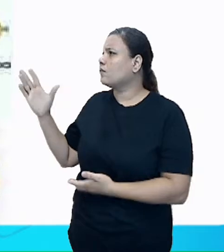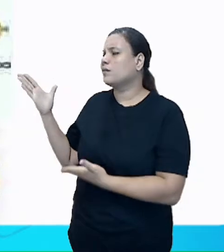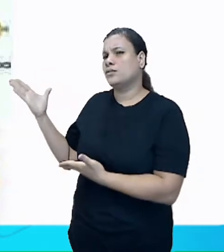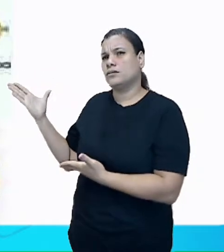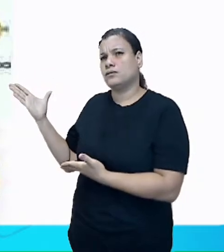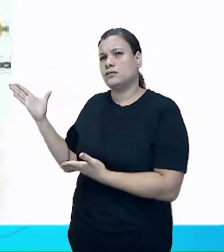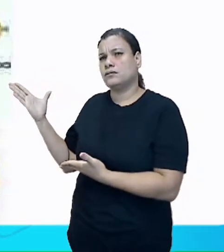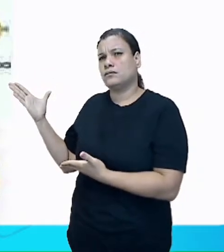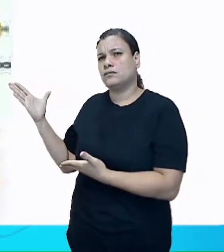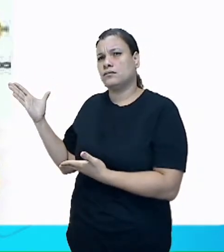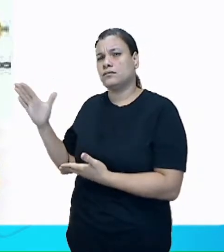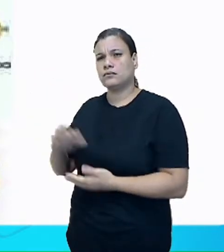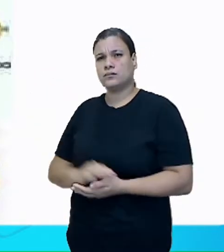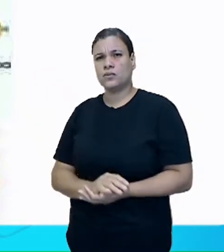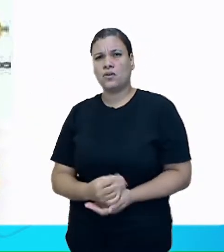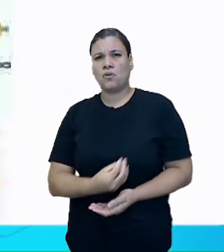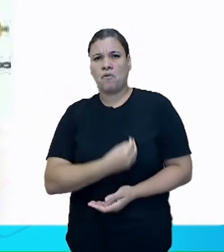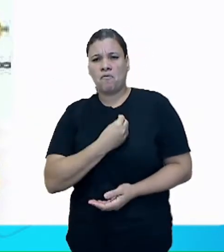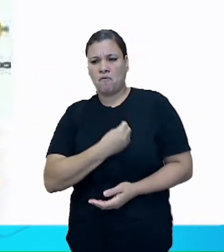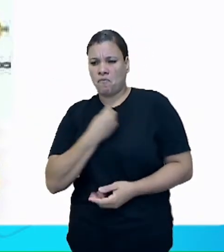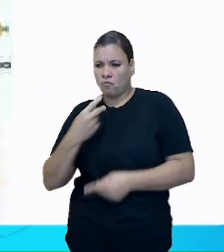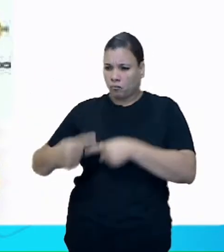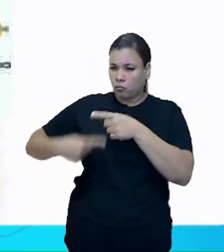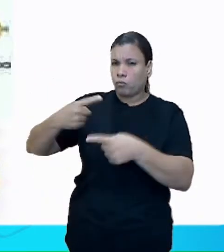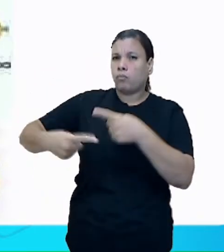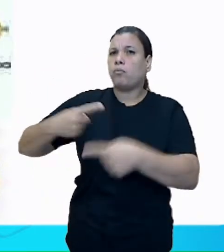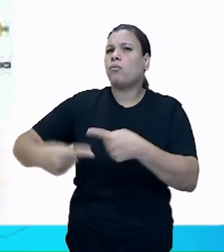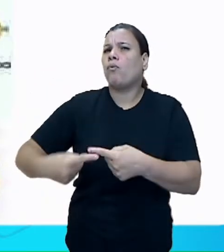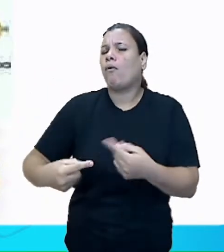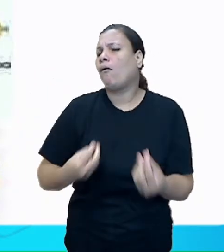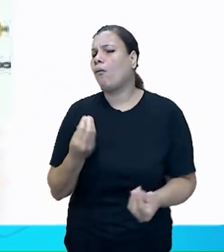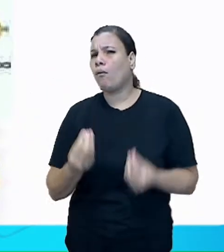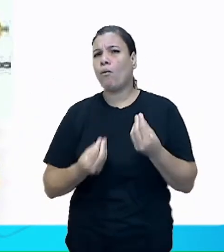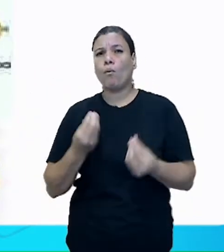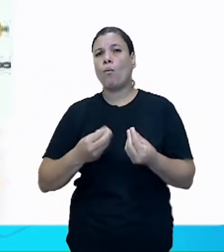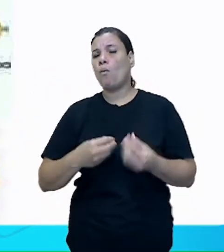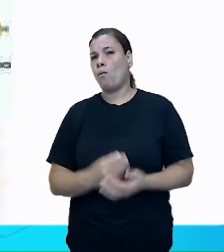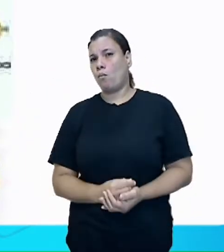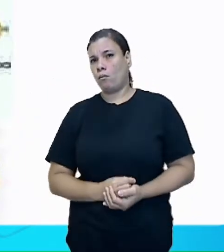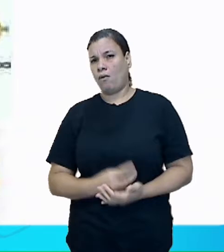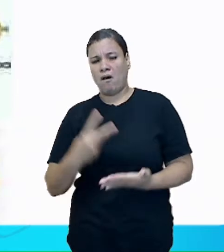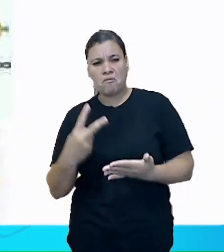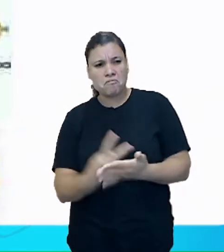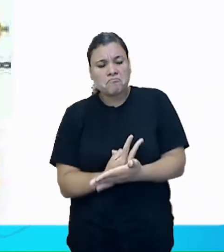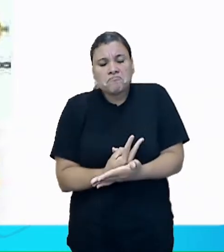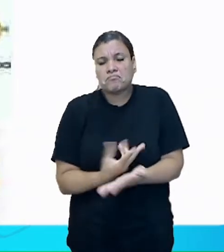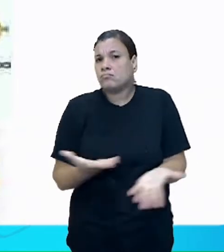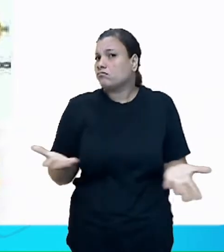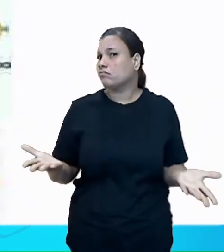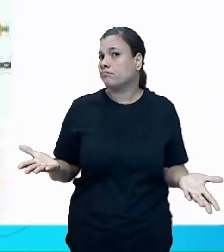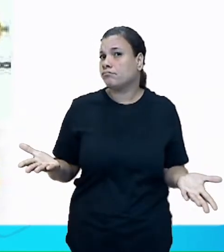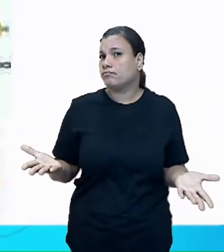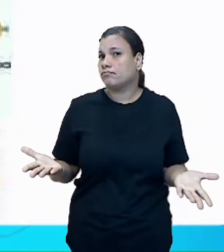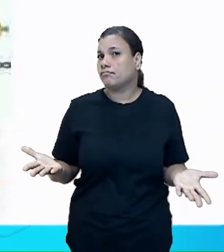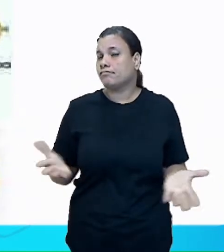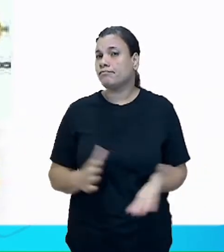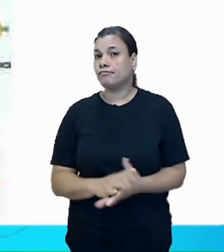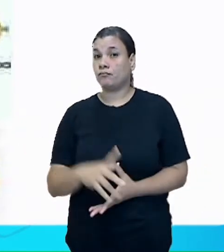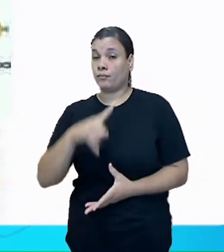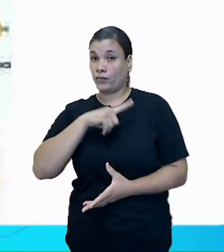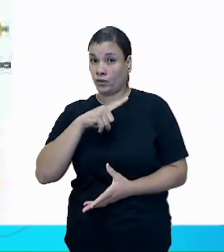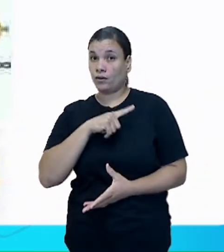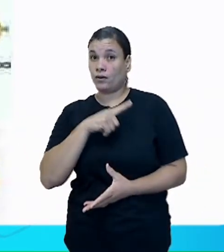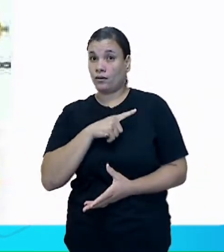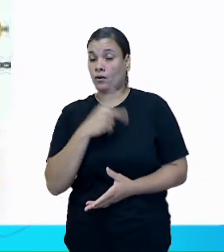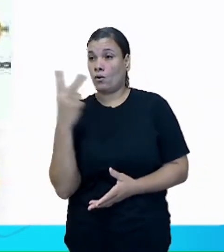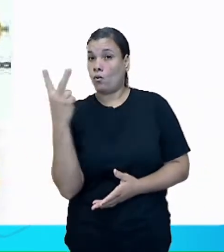a reprodução nessas espécies? Bom, nós temos duas maneiras